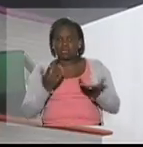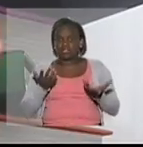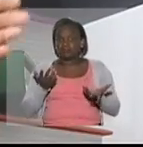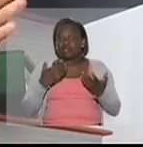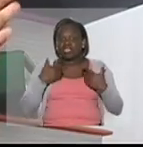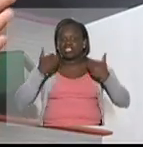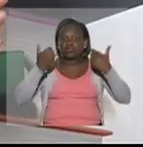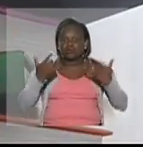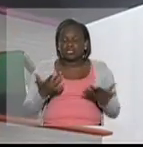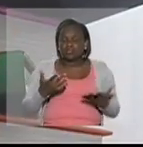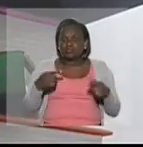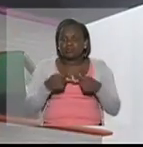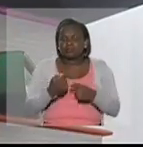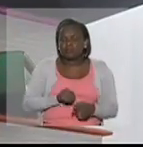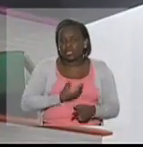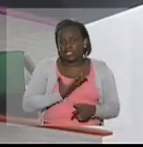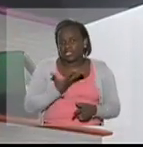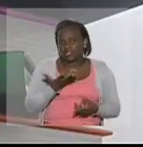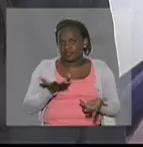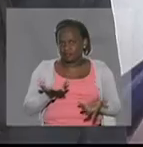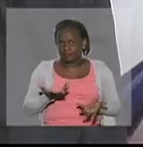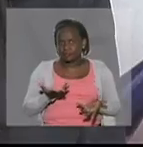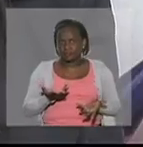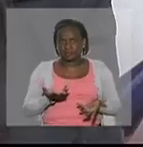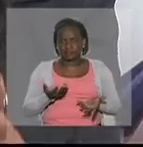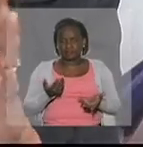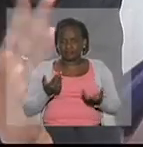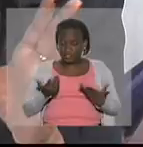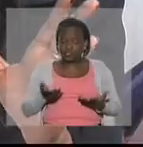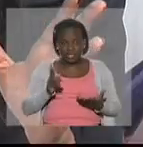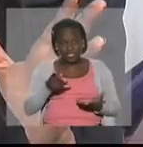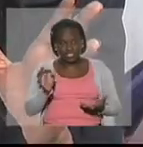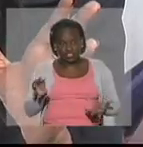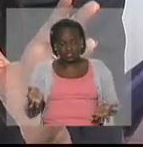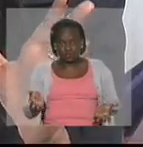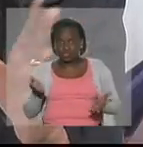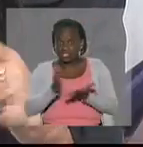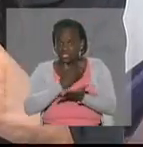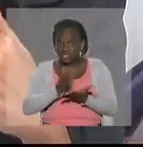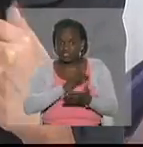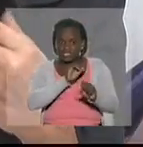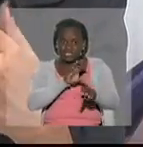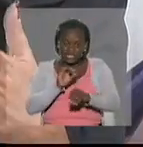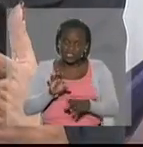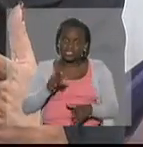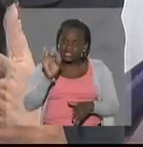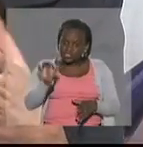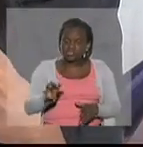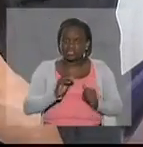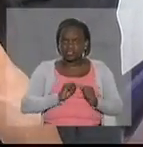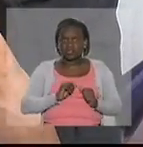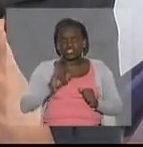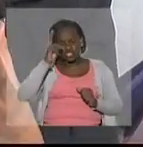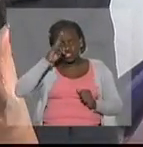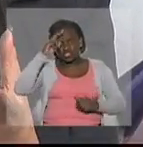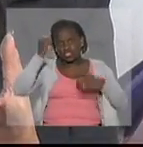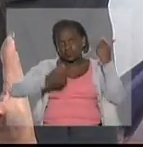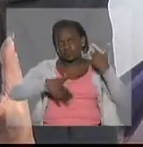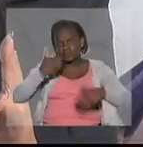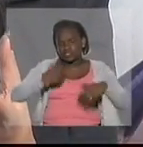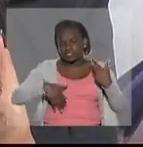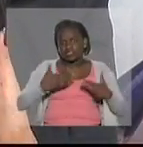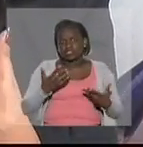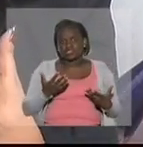uhum eu lido de uma forma mais poética com relação a esse sim mas é isso né o livro ele educa assim né contando uma